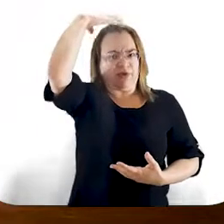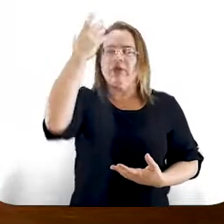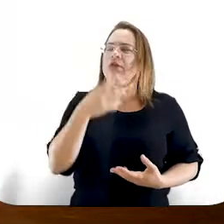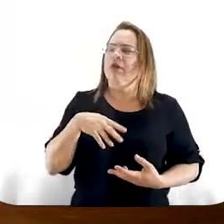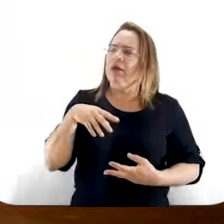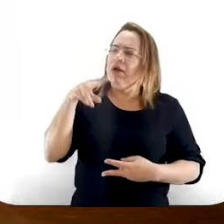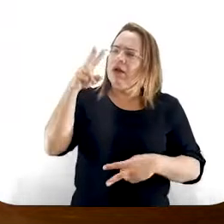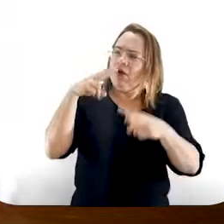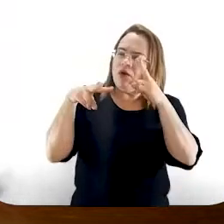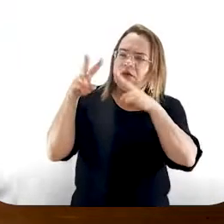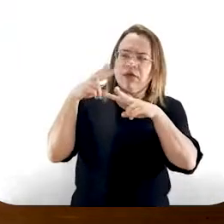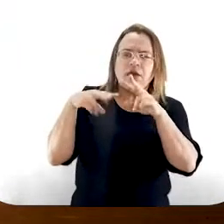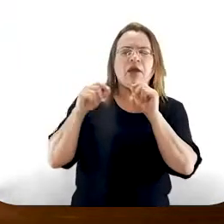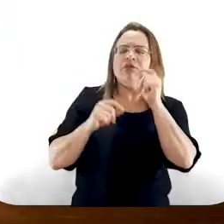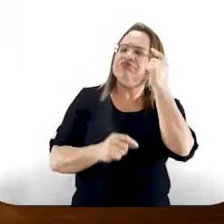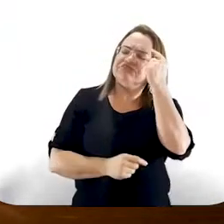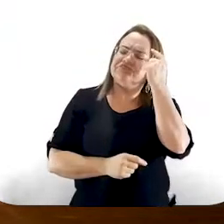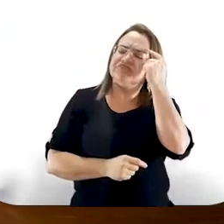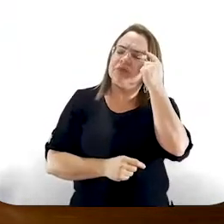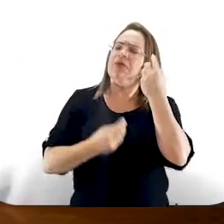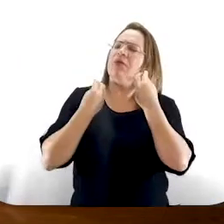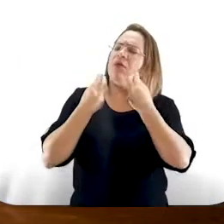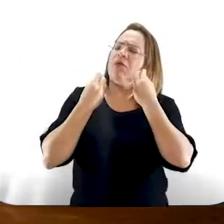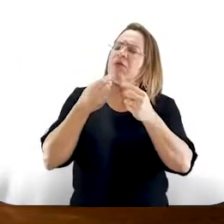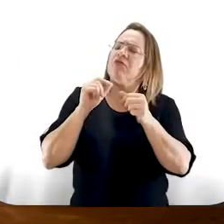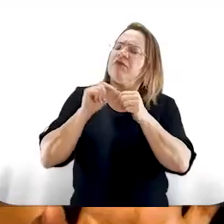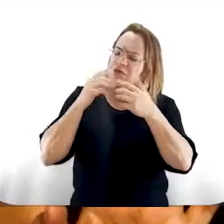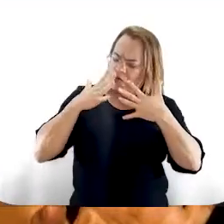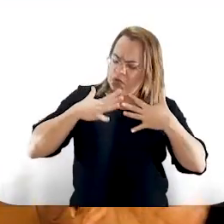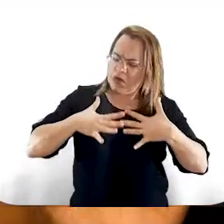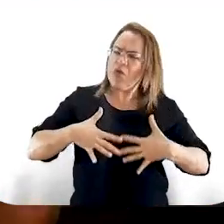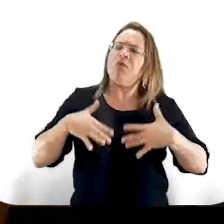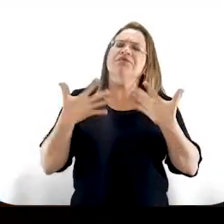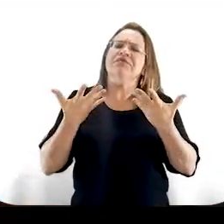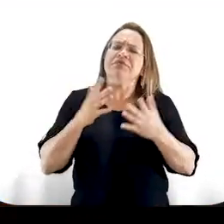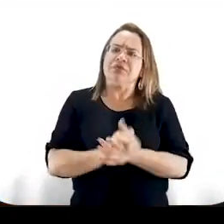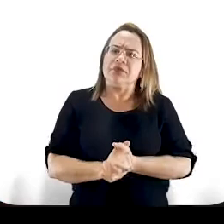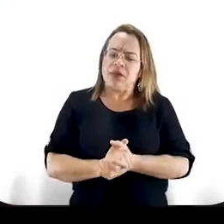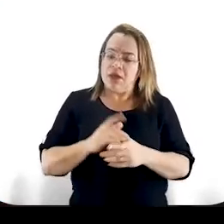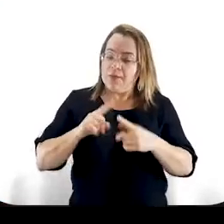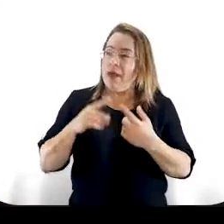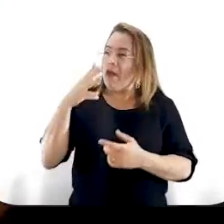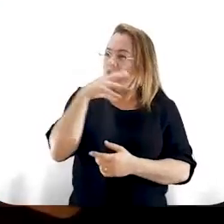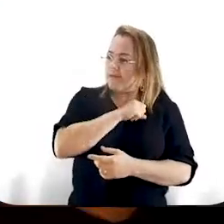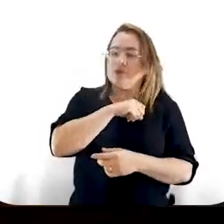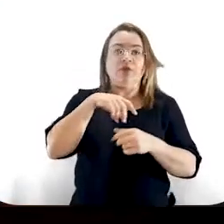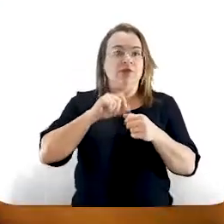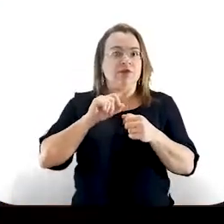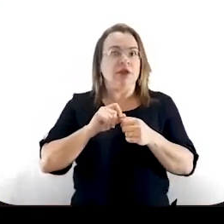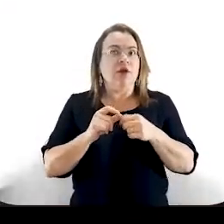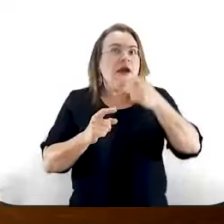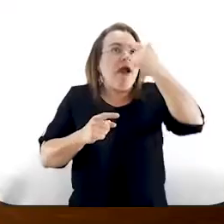Olharam assim um para o outro e ficaram pensando como é que ia fazer uma roupa dessa. Mas que depressa, eles tiveram um